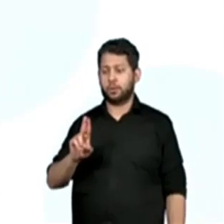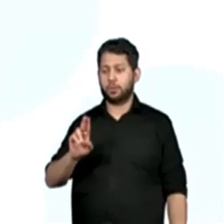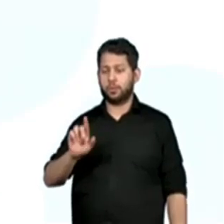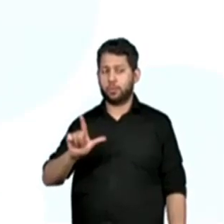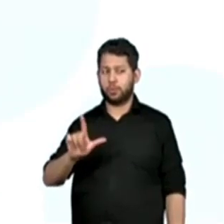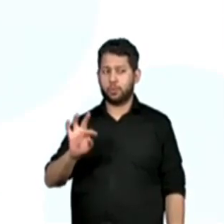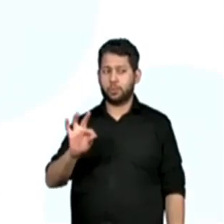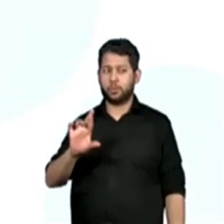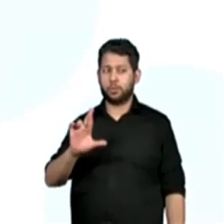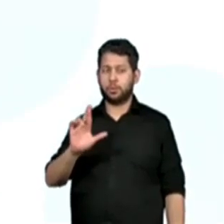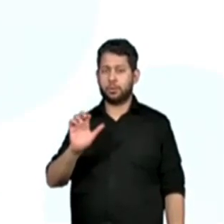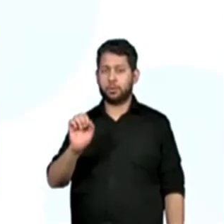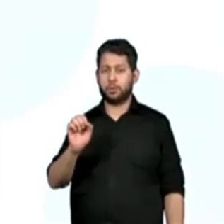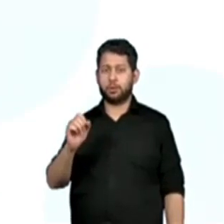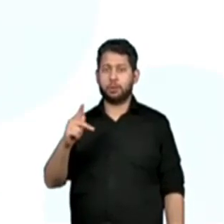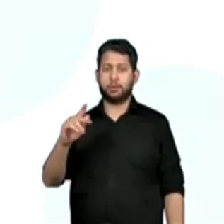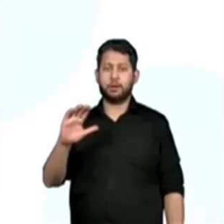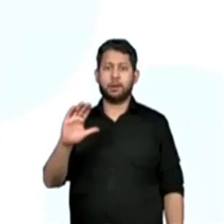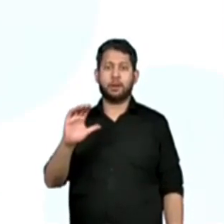seu voo.